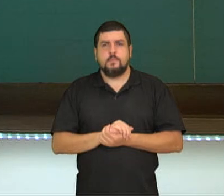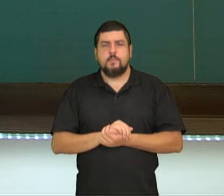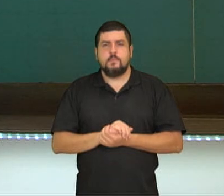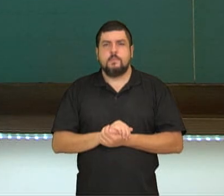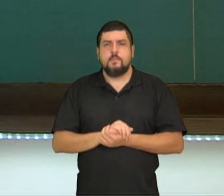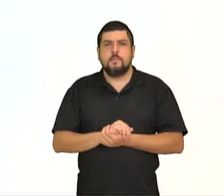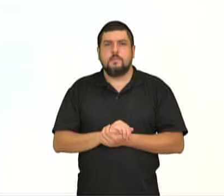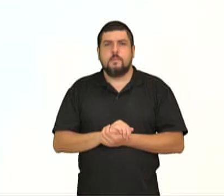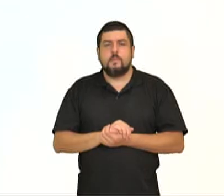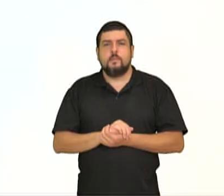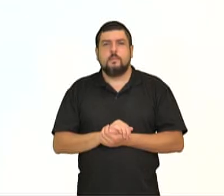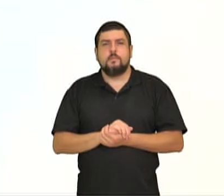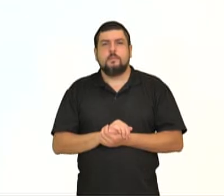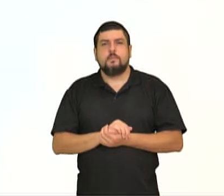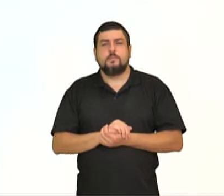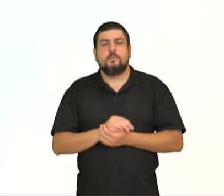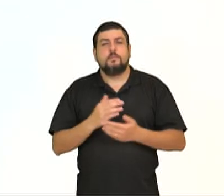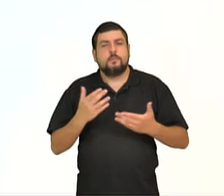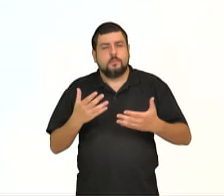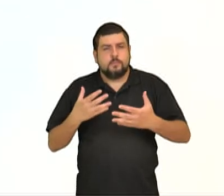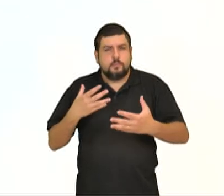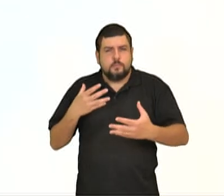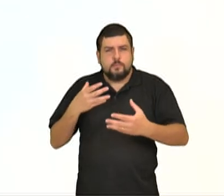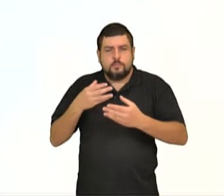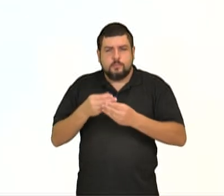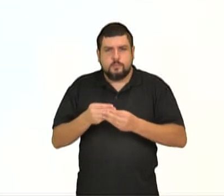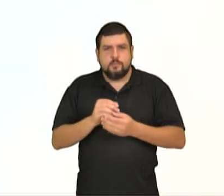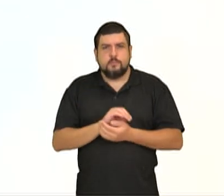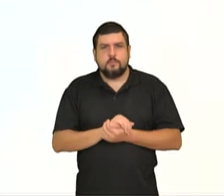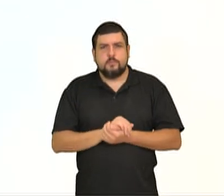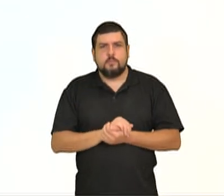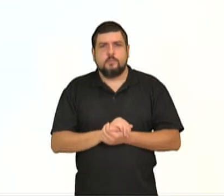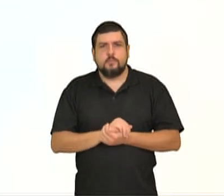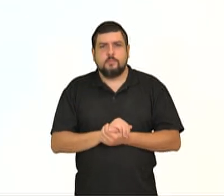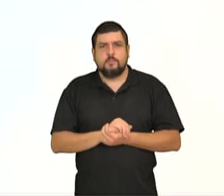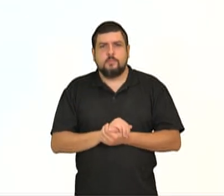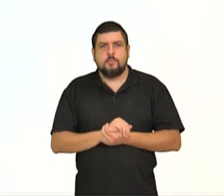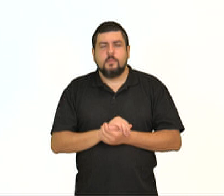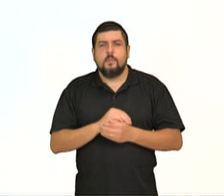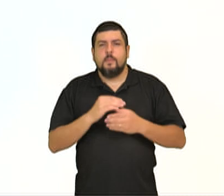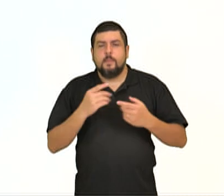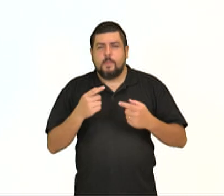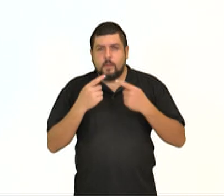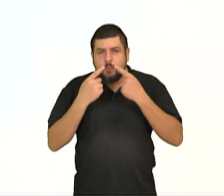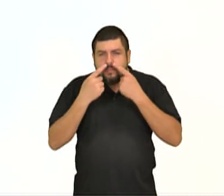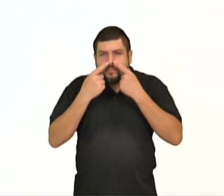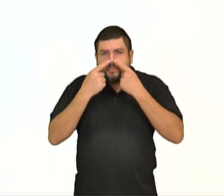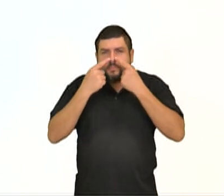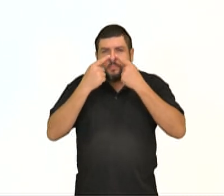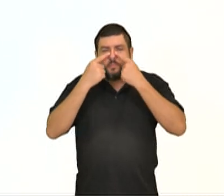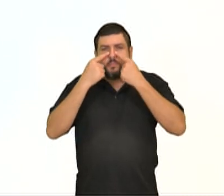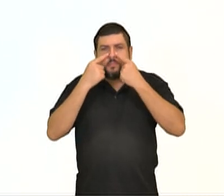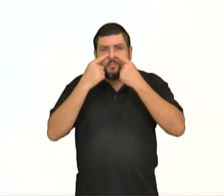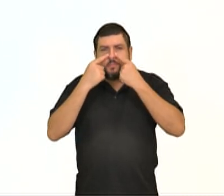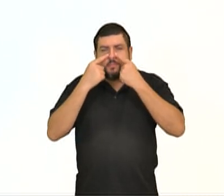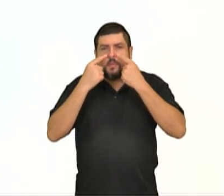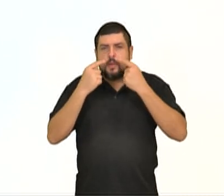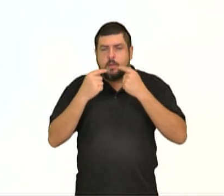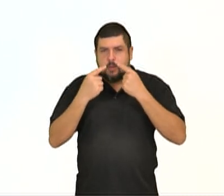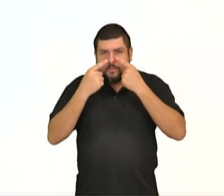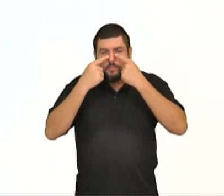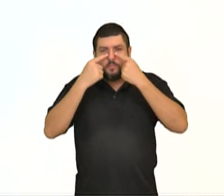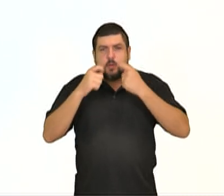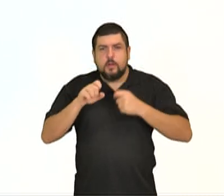Então, recapitulando essas estruturas, as fossas ou cavidades nasais é